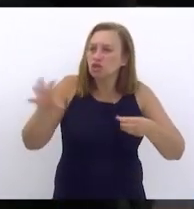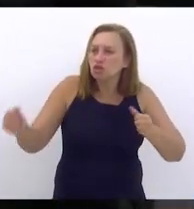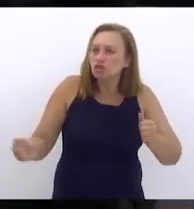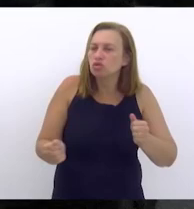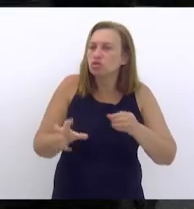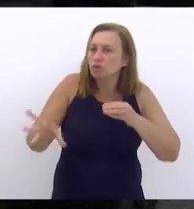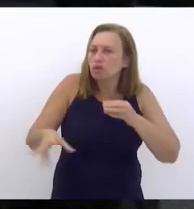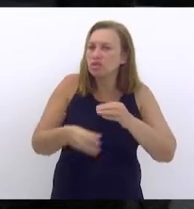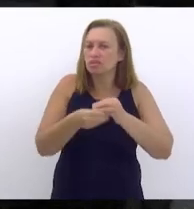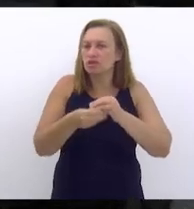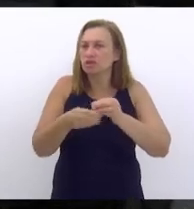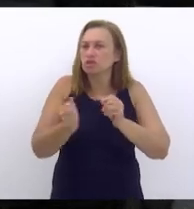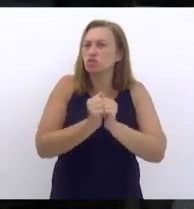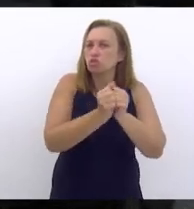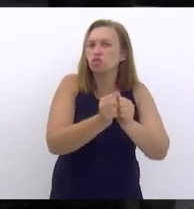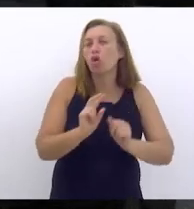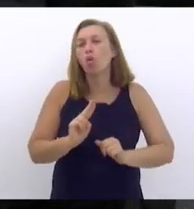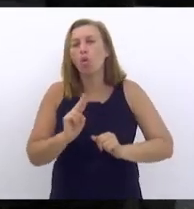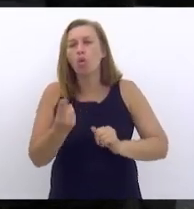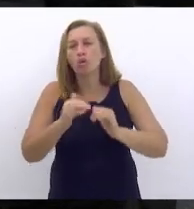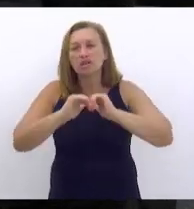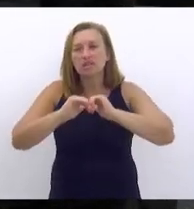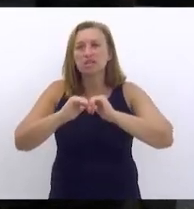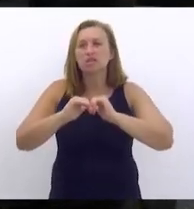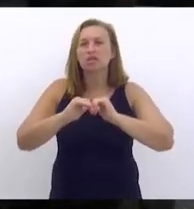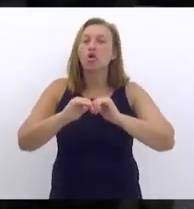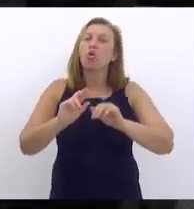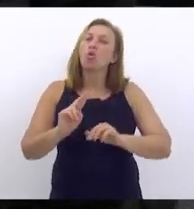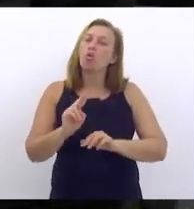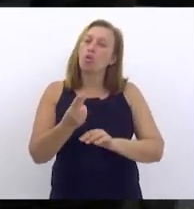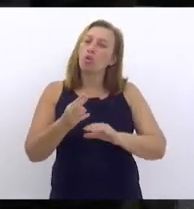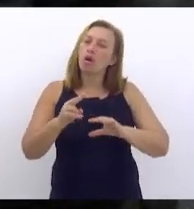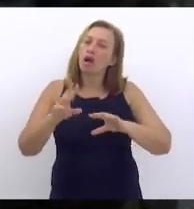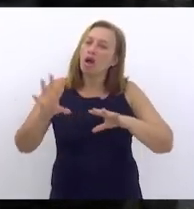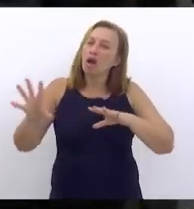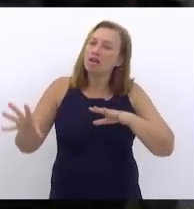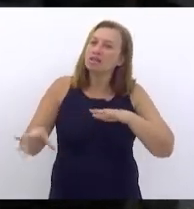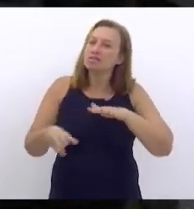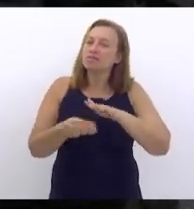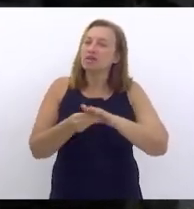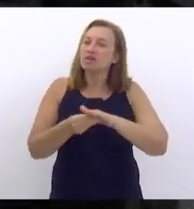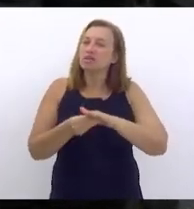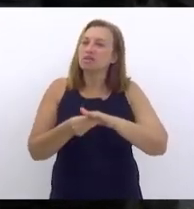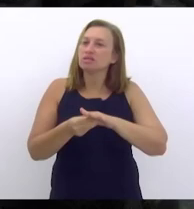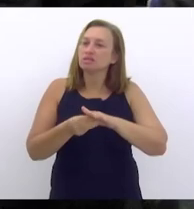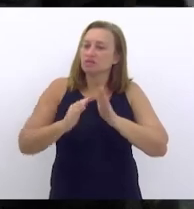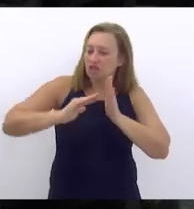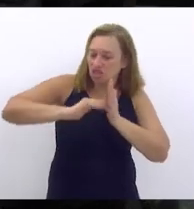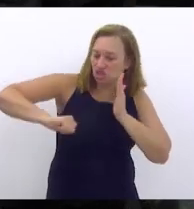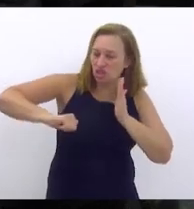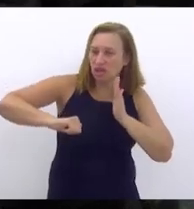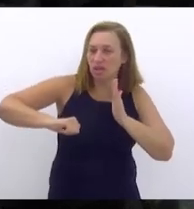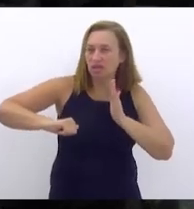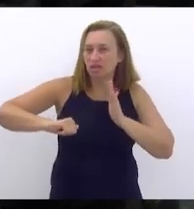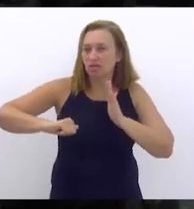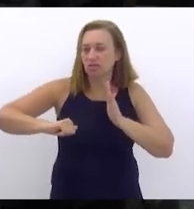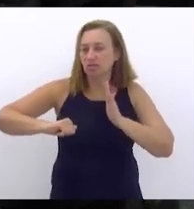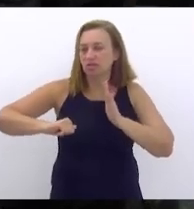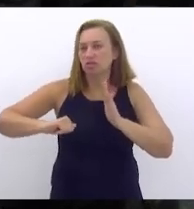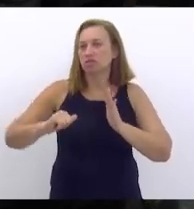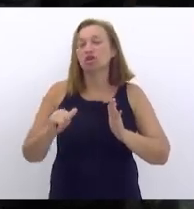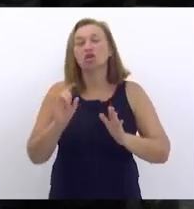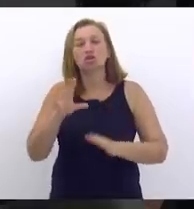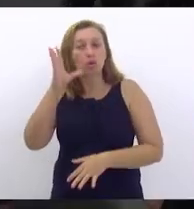emendas ou as emendas ficam retiradas. Só